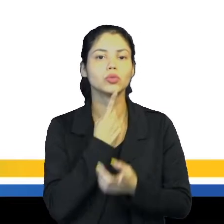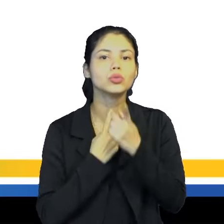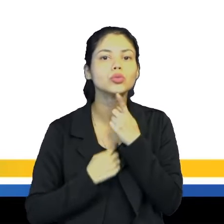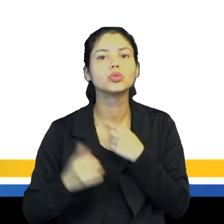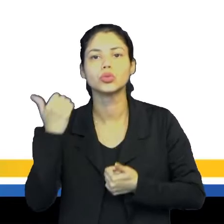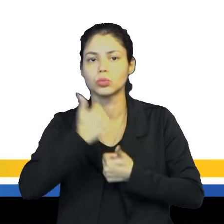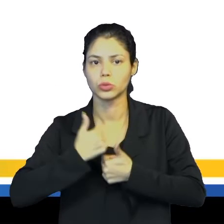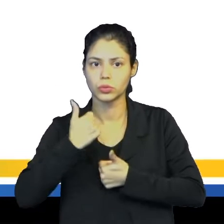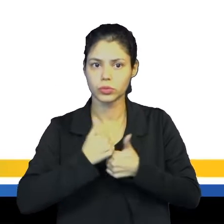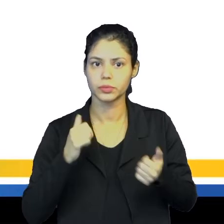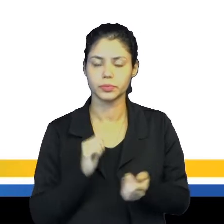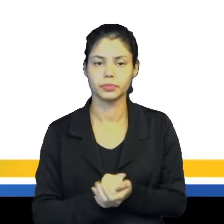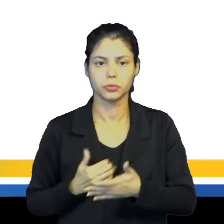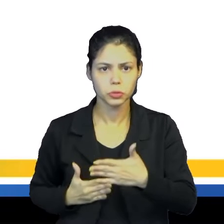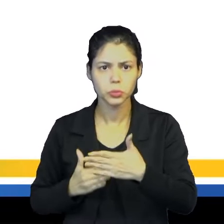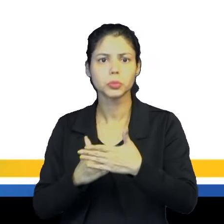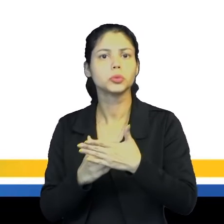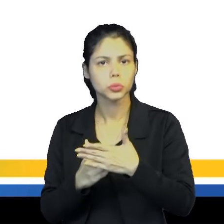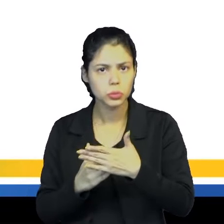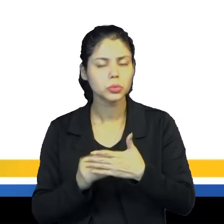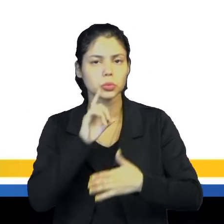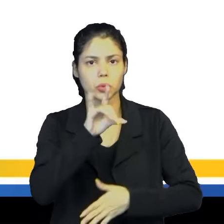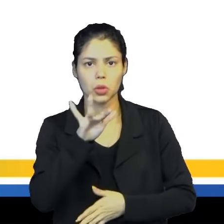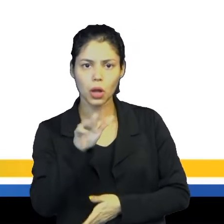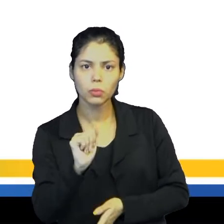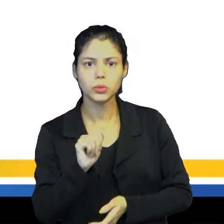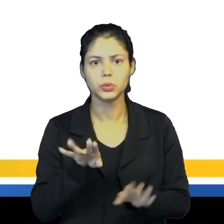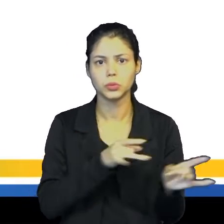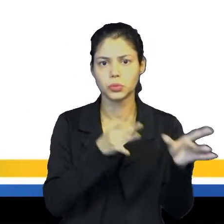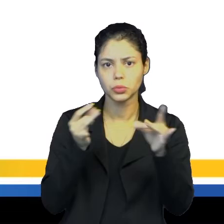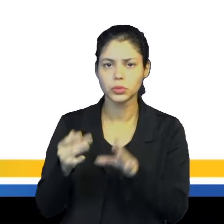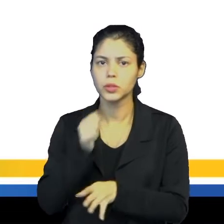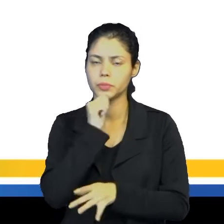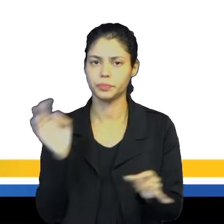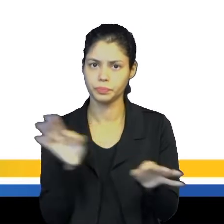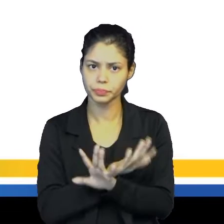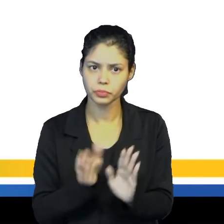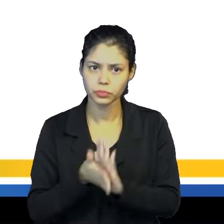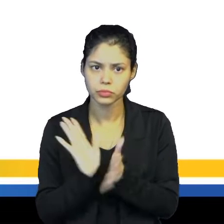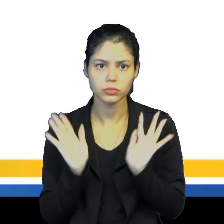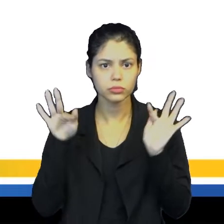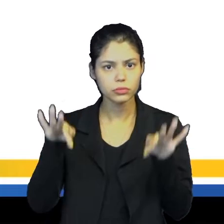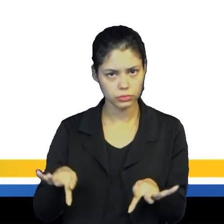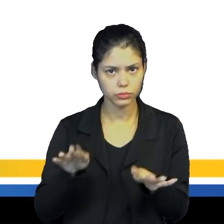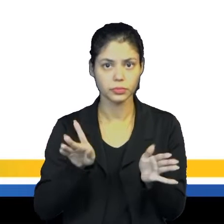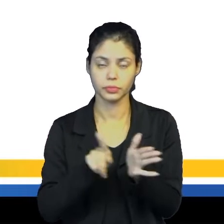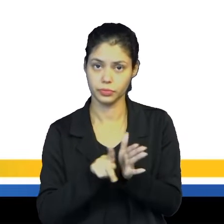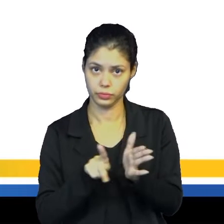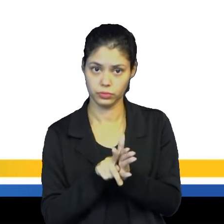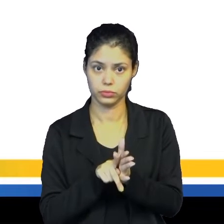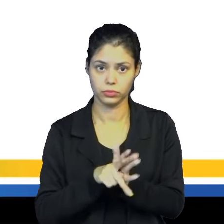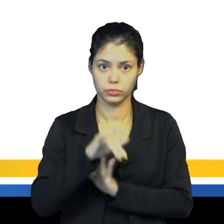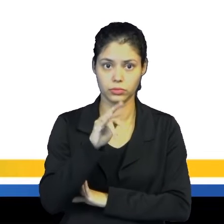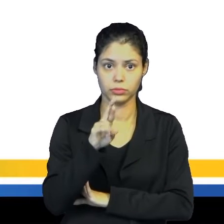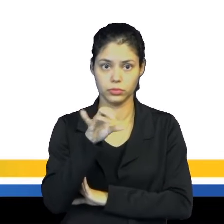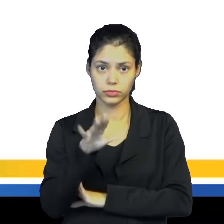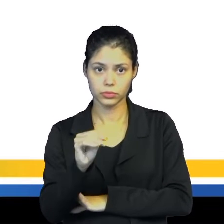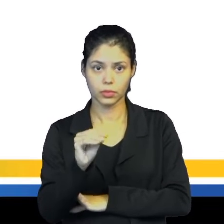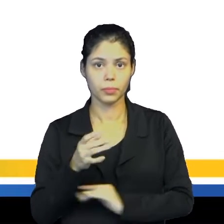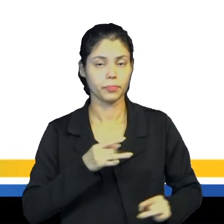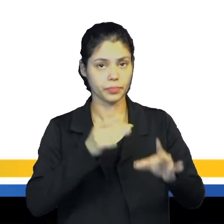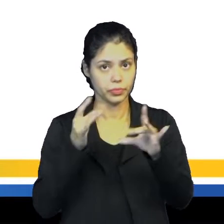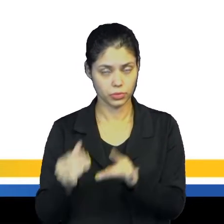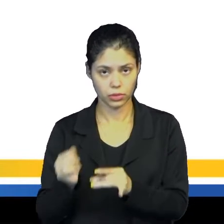de substituir o pacto colonial pelo livre comércio, né, querendo acabar o fim do exclusivo colonial, né, desse comércio